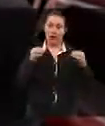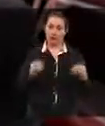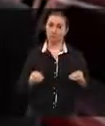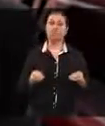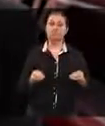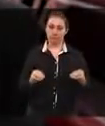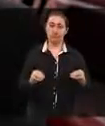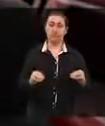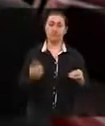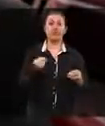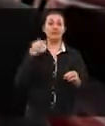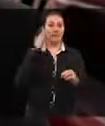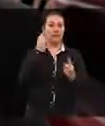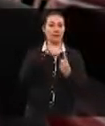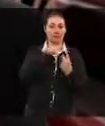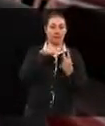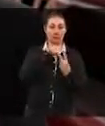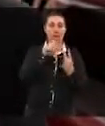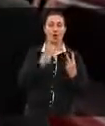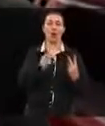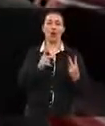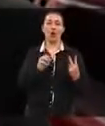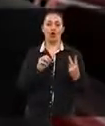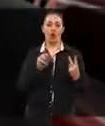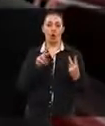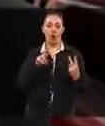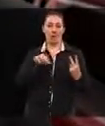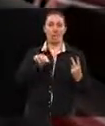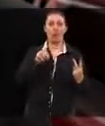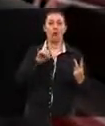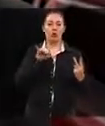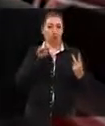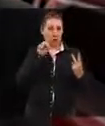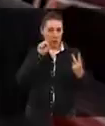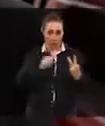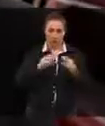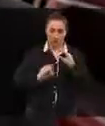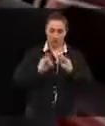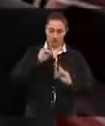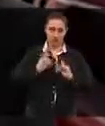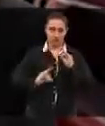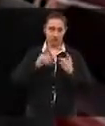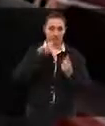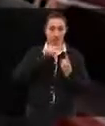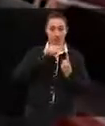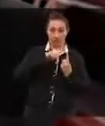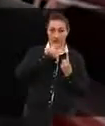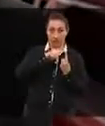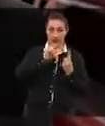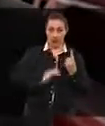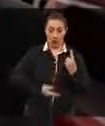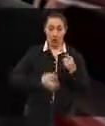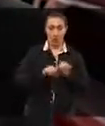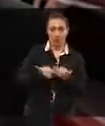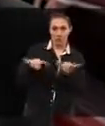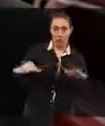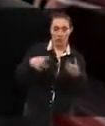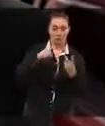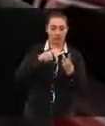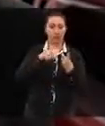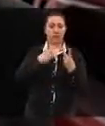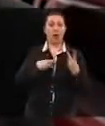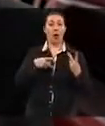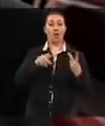é indispensável, nós temos 2 hormônios, tá? Um liberado pelo estômago, que é a grelina, e um liberado pelo nosso hipotálamo,